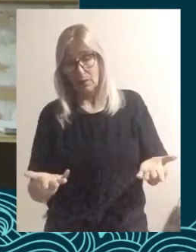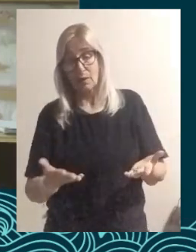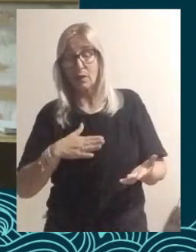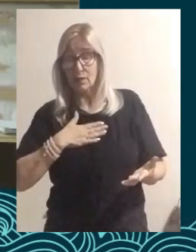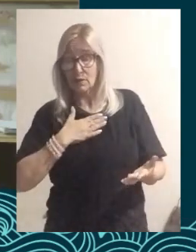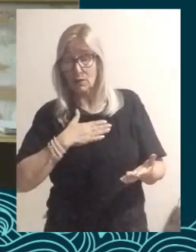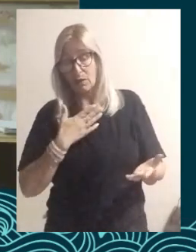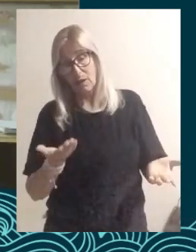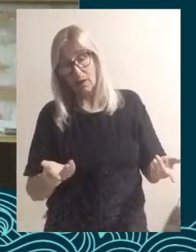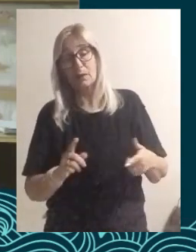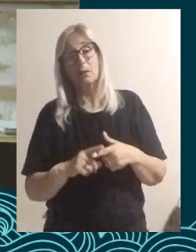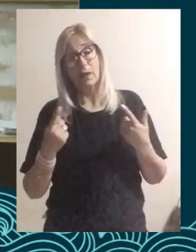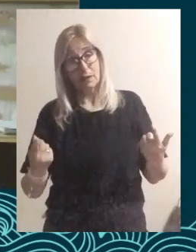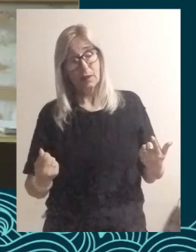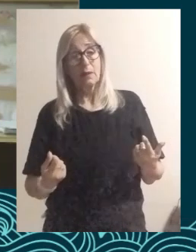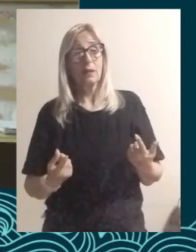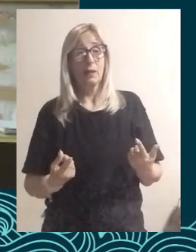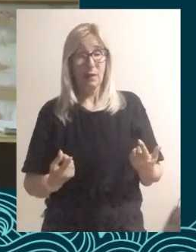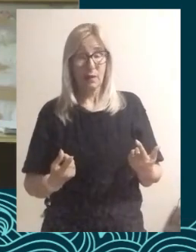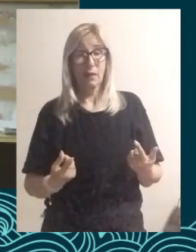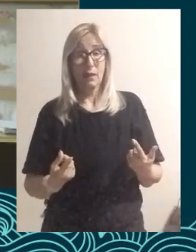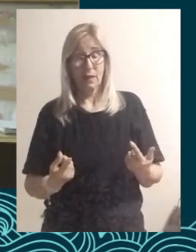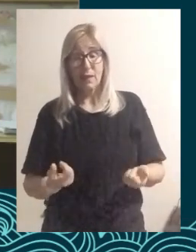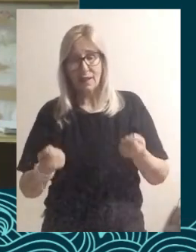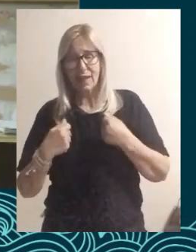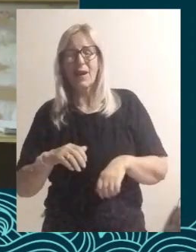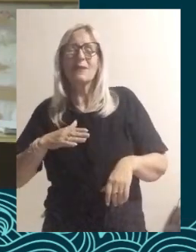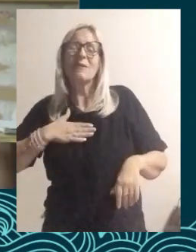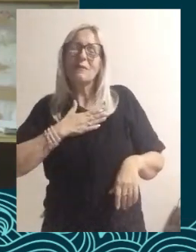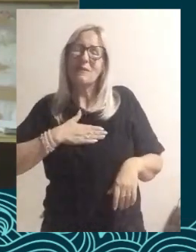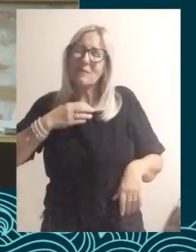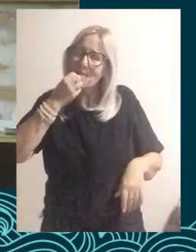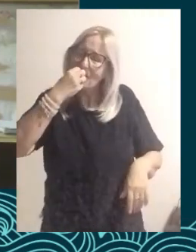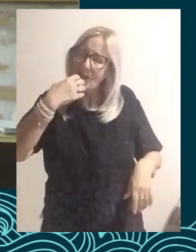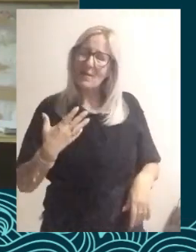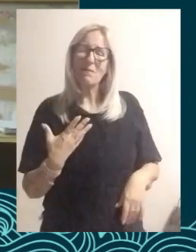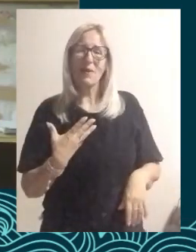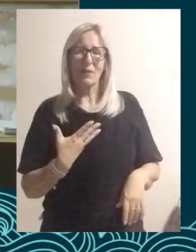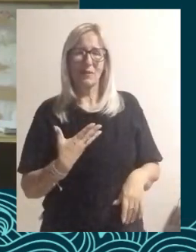eu preciso fazer, que nem sempre é o que a gente gosta, mas